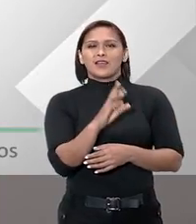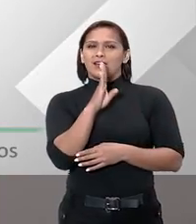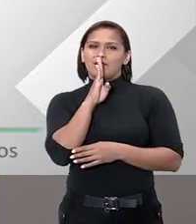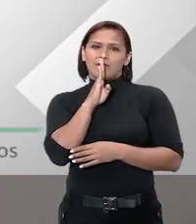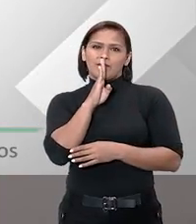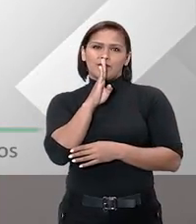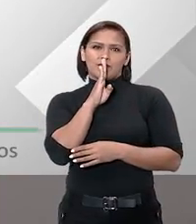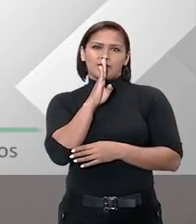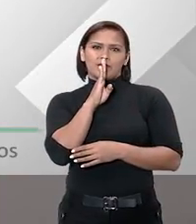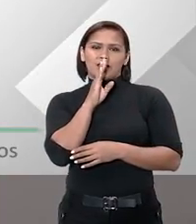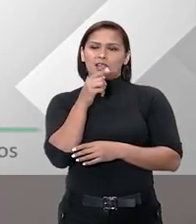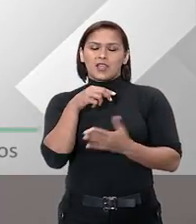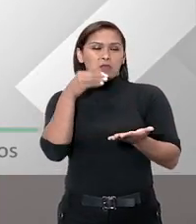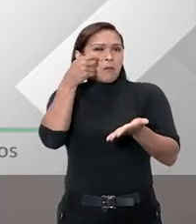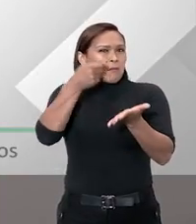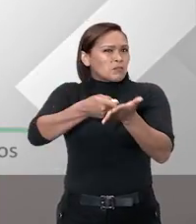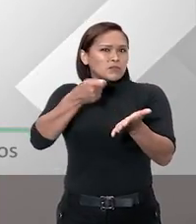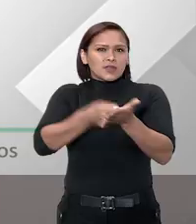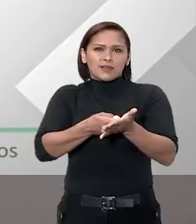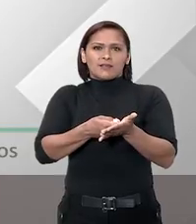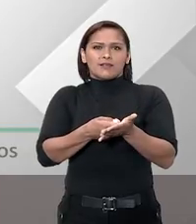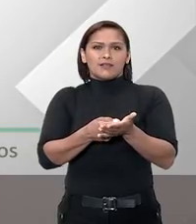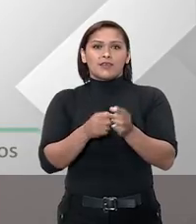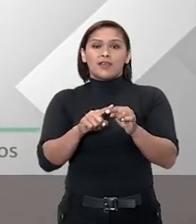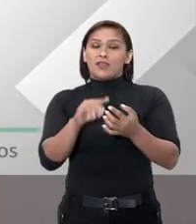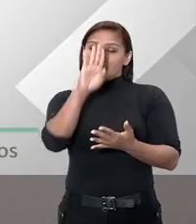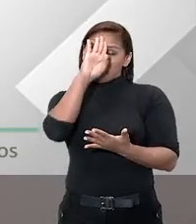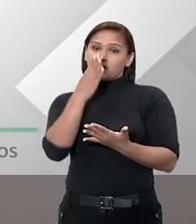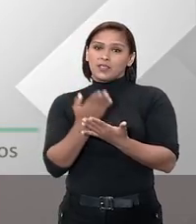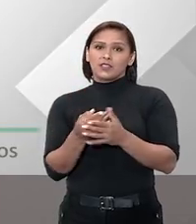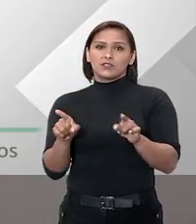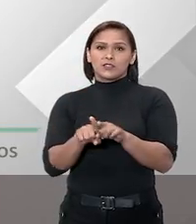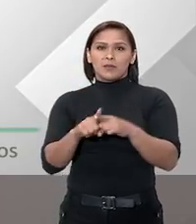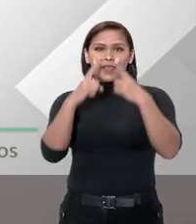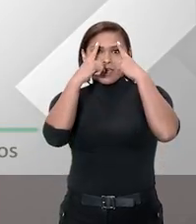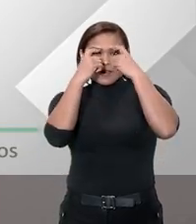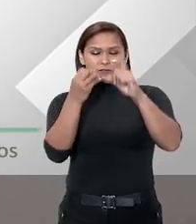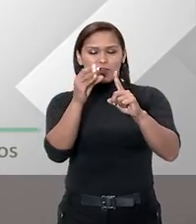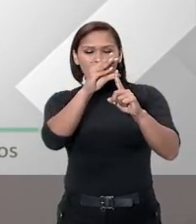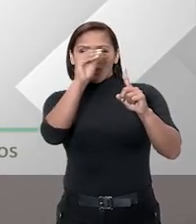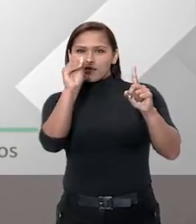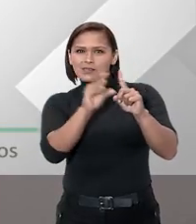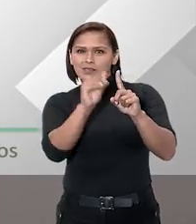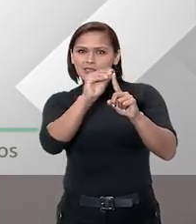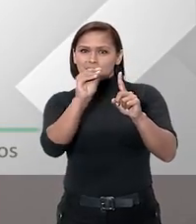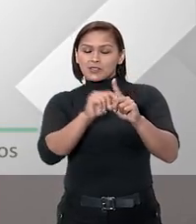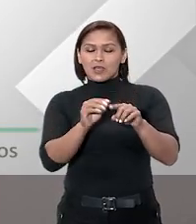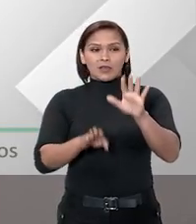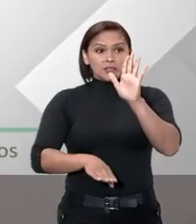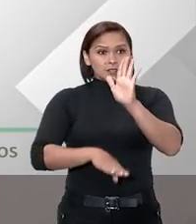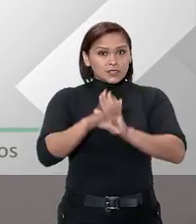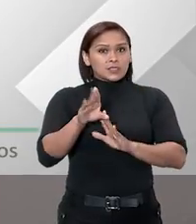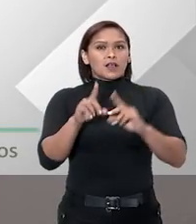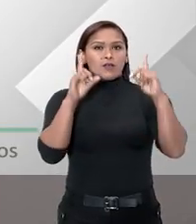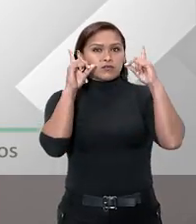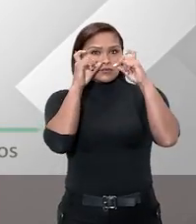falar, ela não será obrigada. Eu creio que a violência sexual, que é a